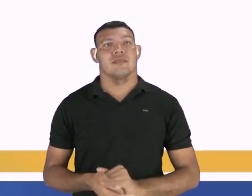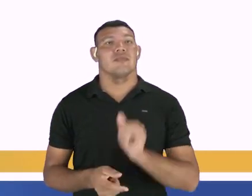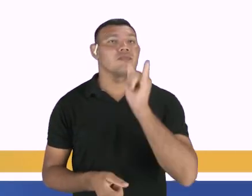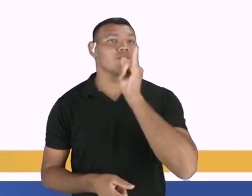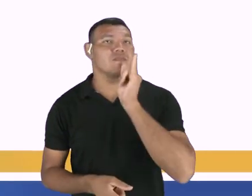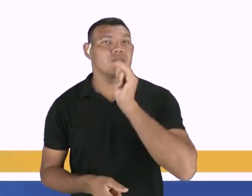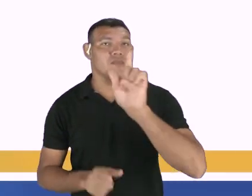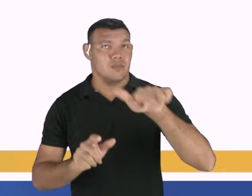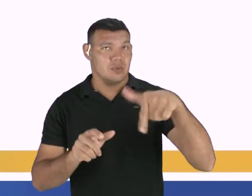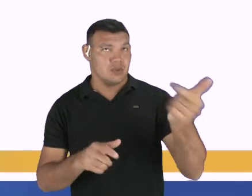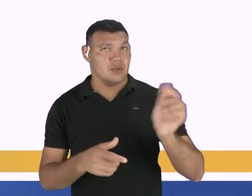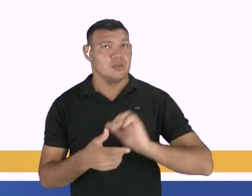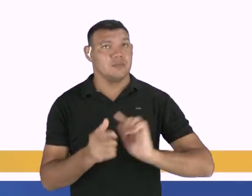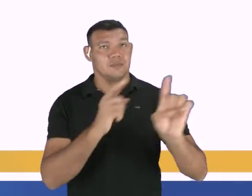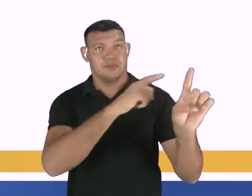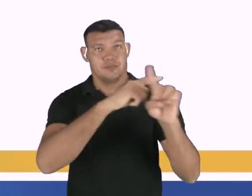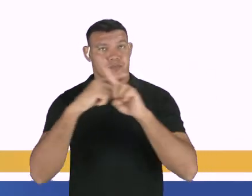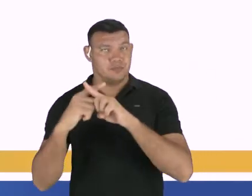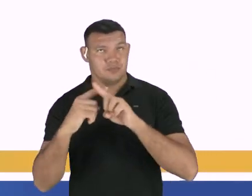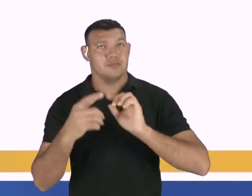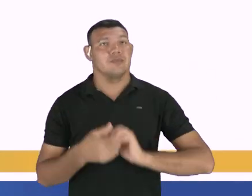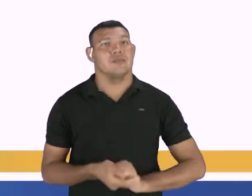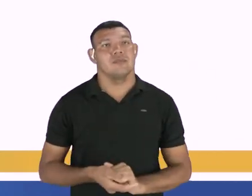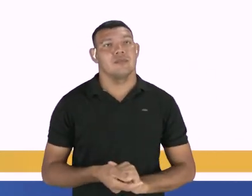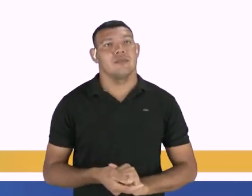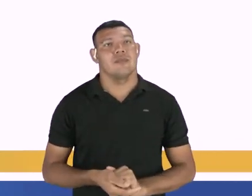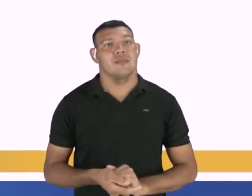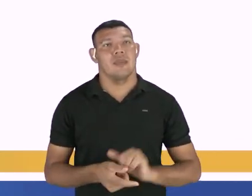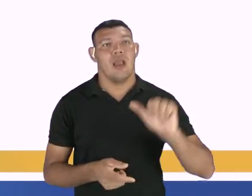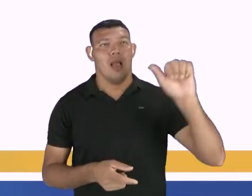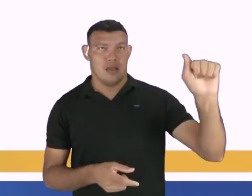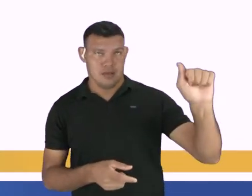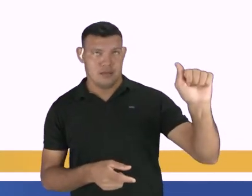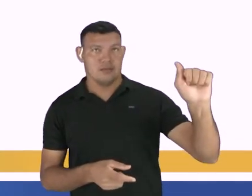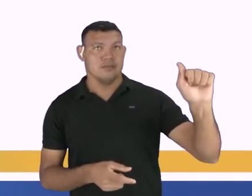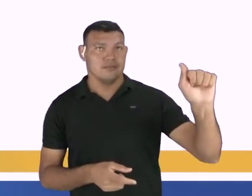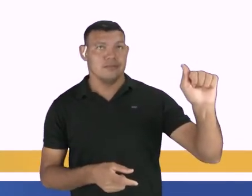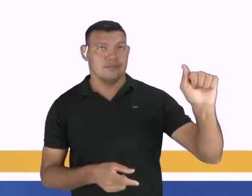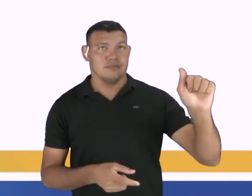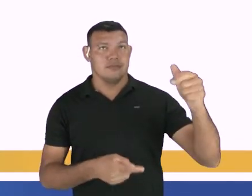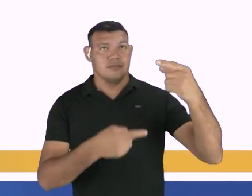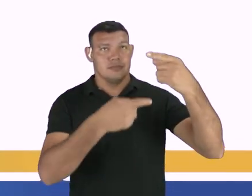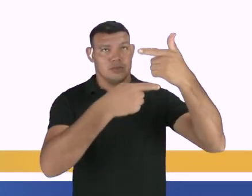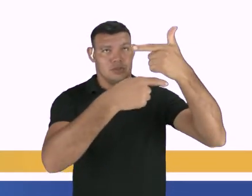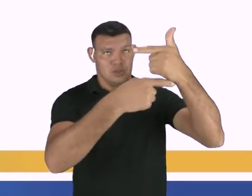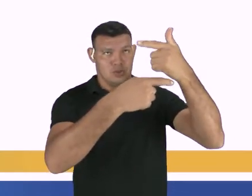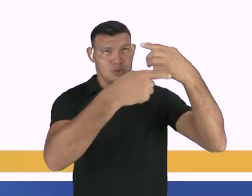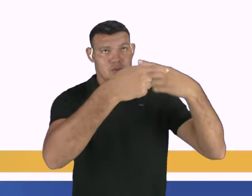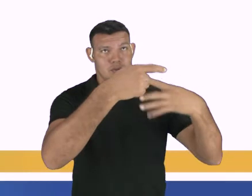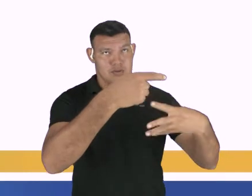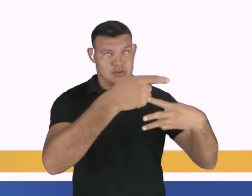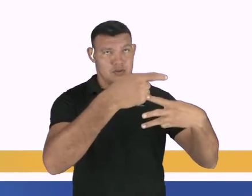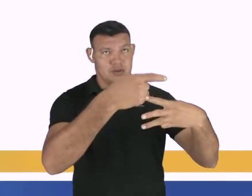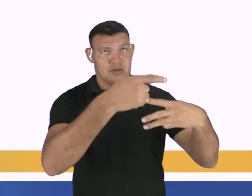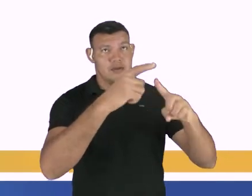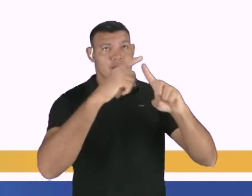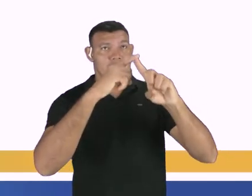Mais alguns exemplos na multiplicação. Então, no exemplo A eu tenho 2/3